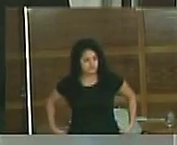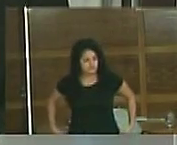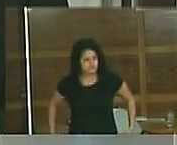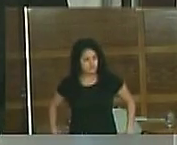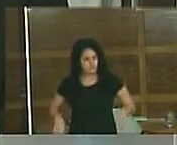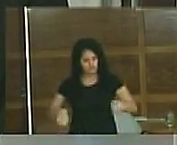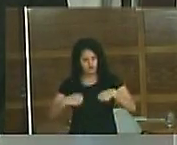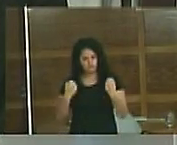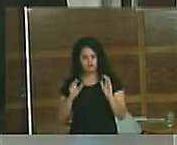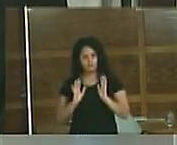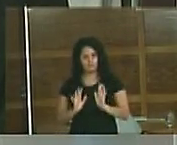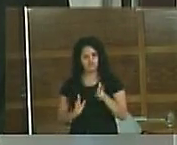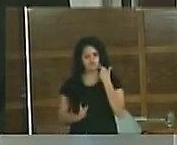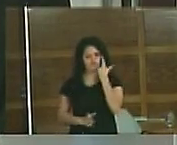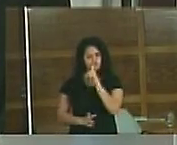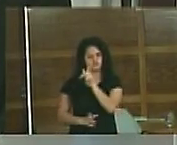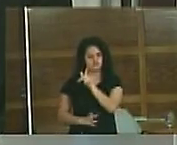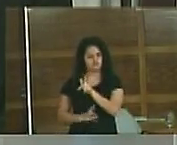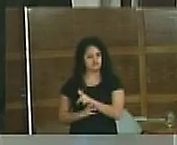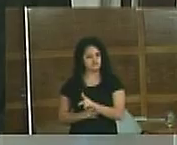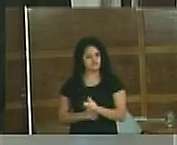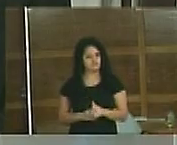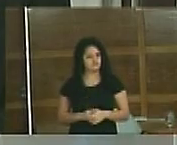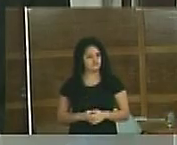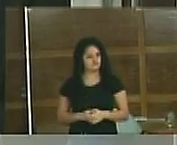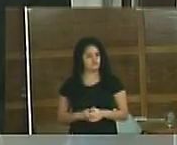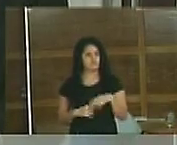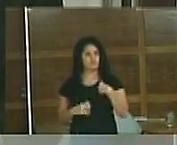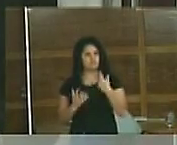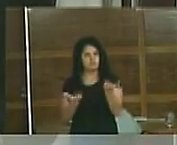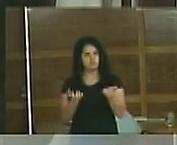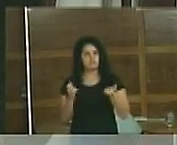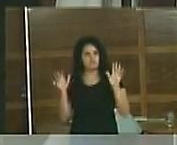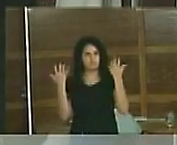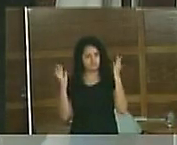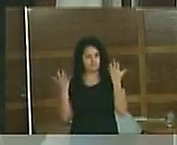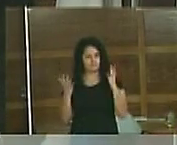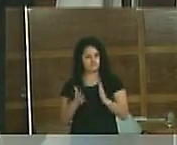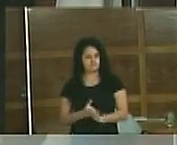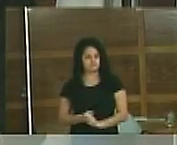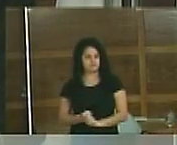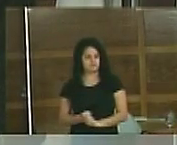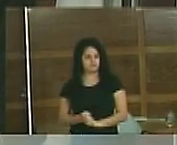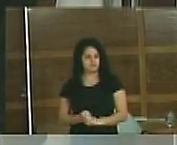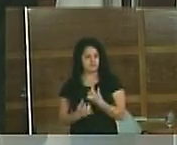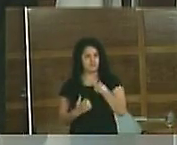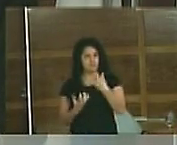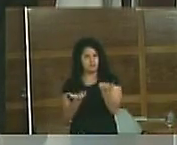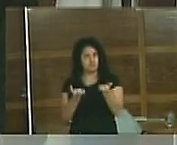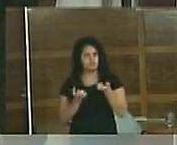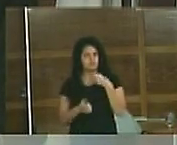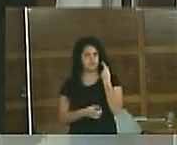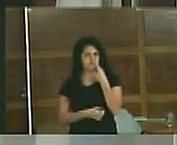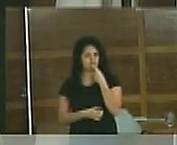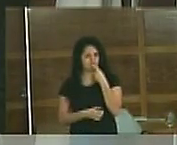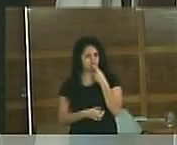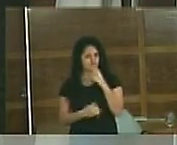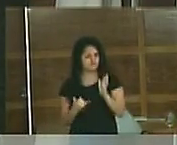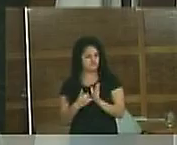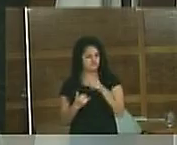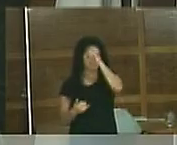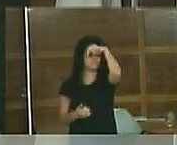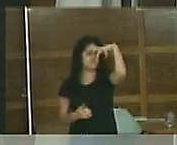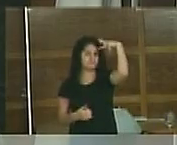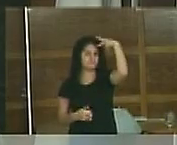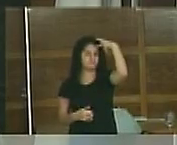Foi uma luta, mas saiu do papel, então quero parabenizar o serviço público aí. Gostaria de falar aqui, indicando ao